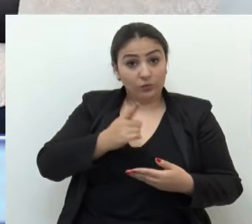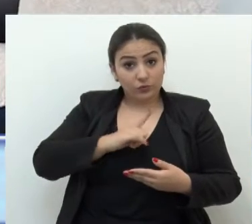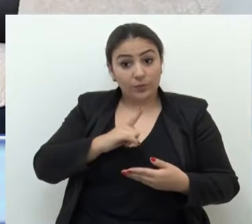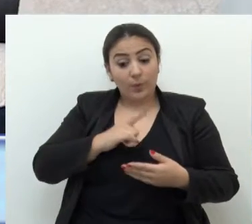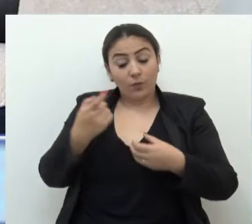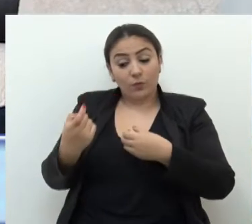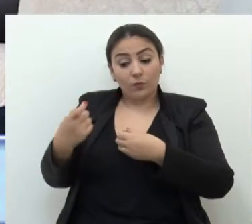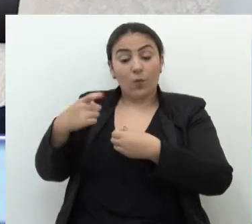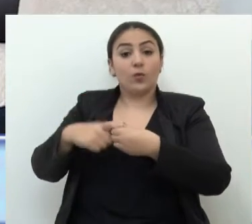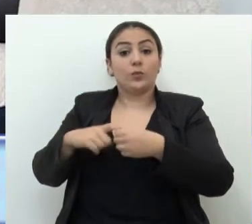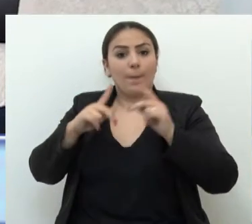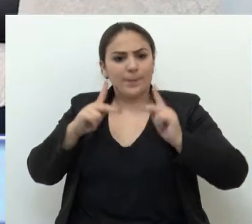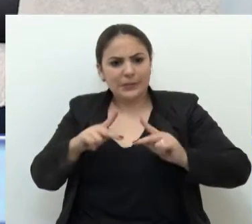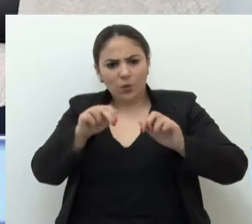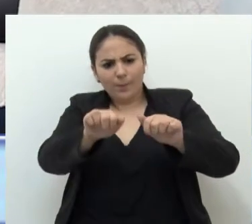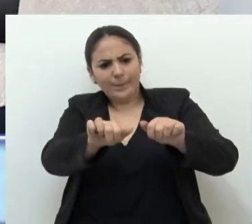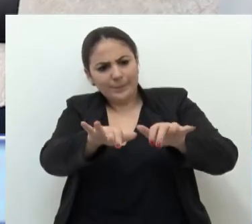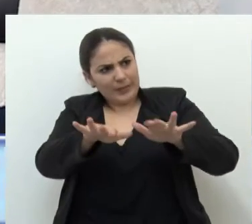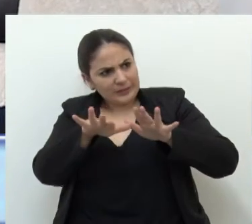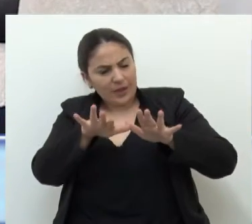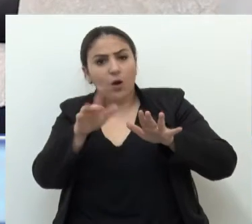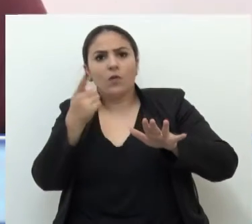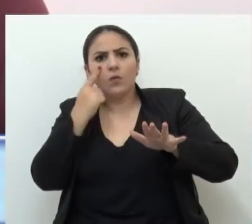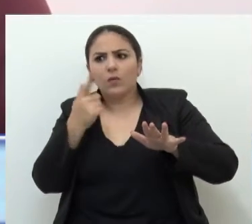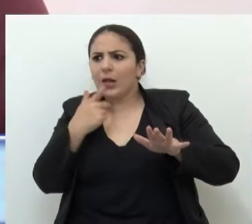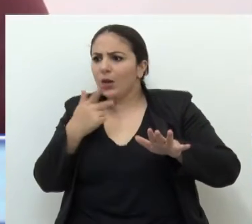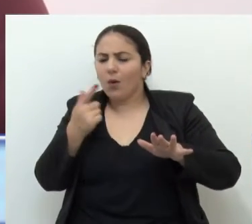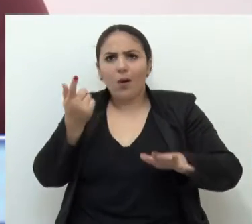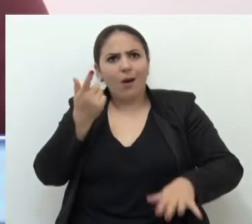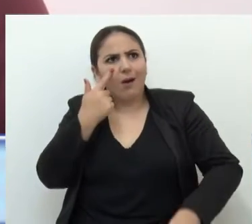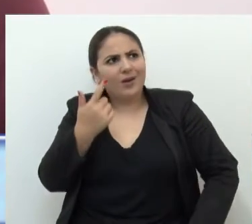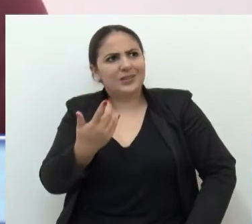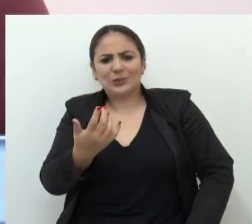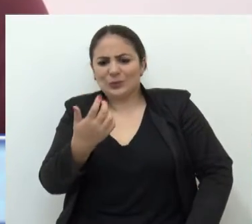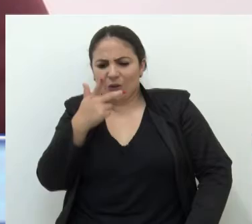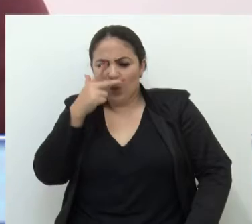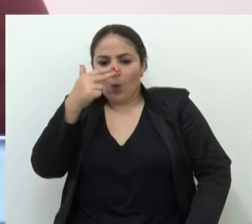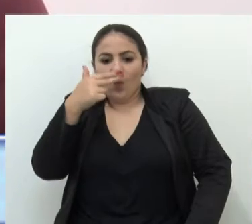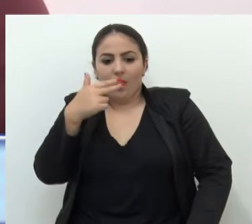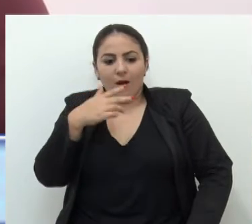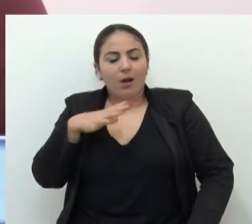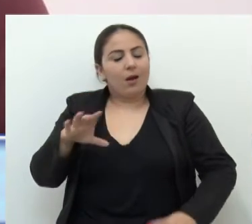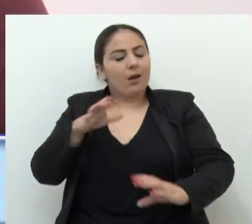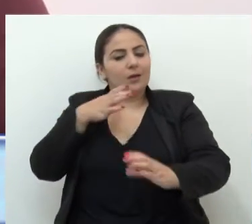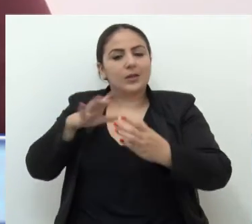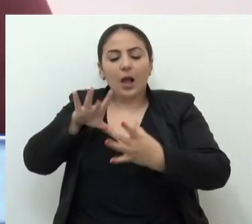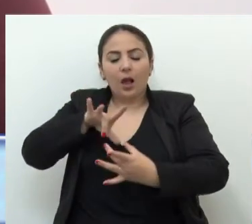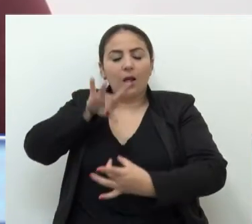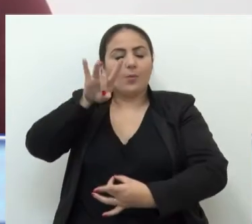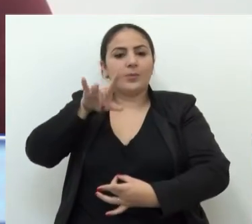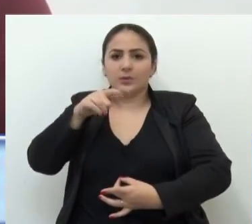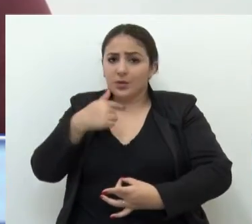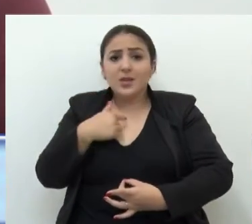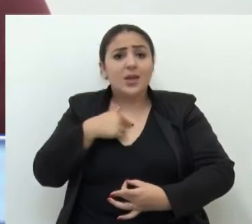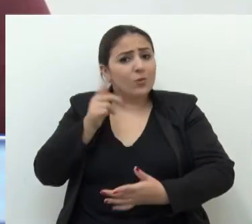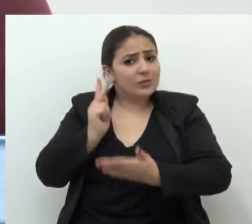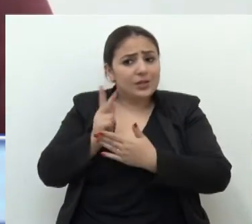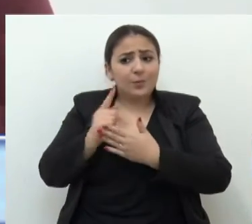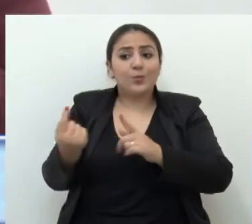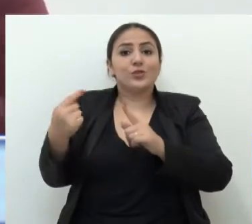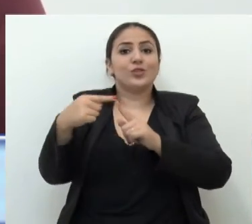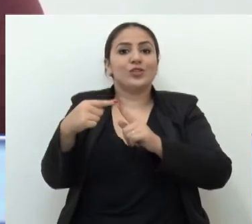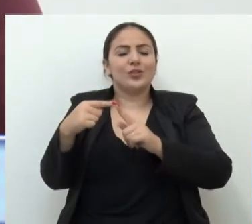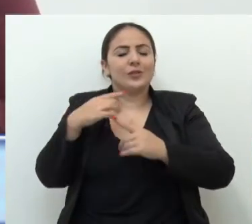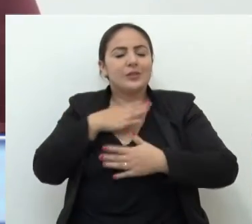o retorno de uma pessoa da plateia que falou, nossa, tu canta assim com a alma. E é isso, assim, eu